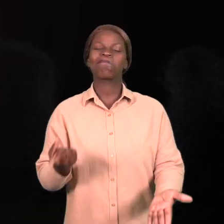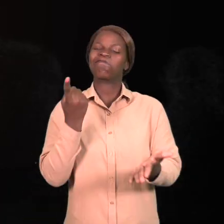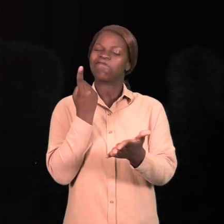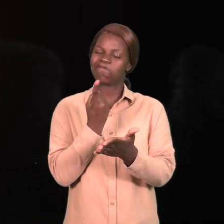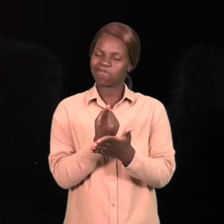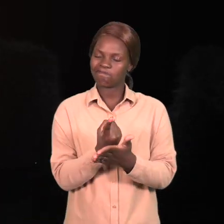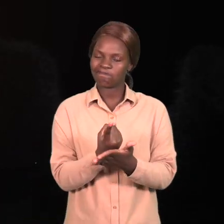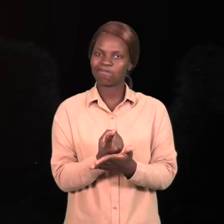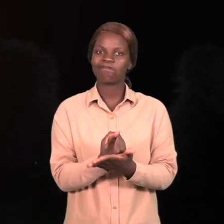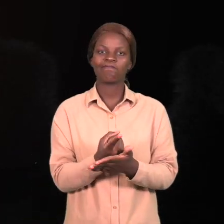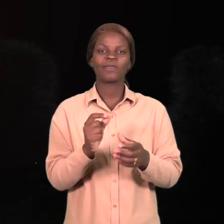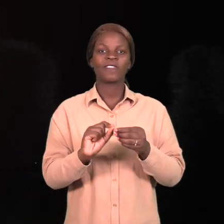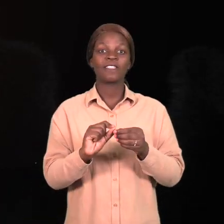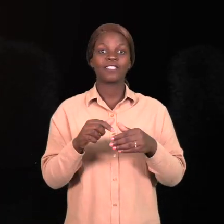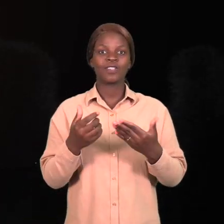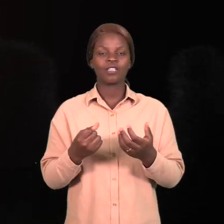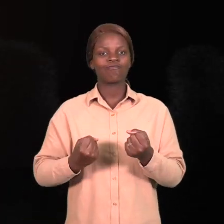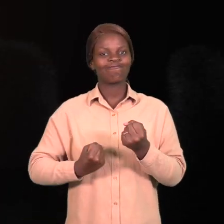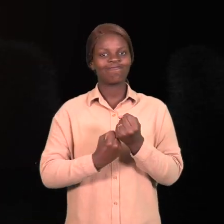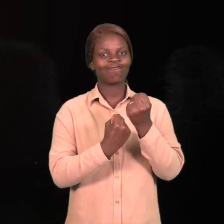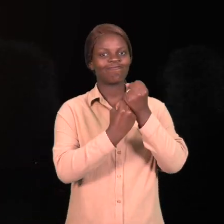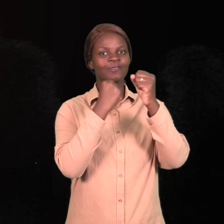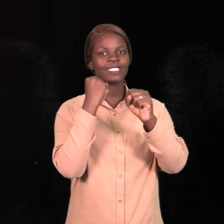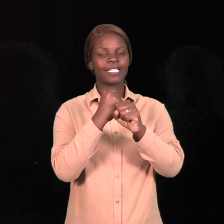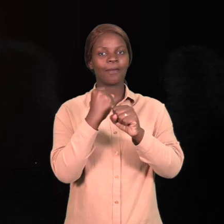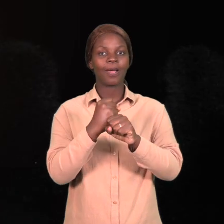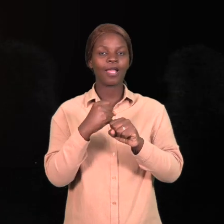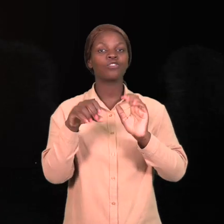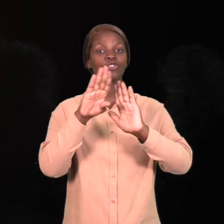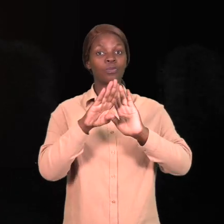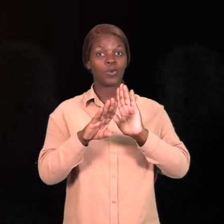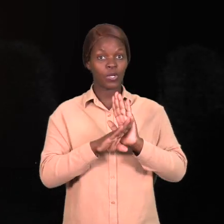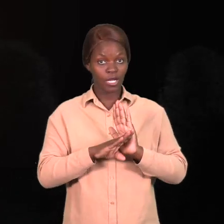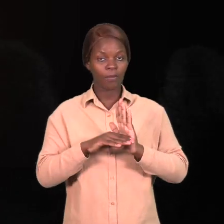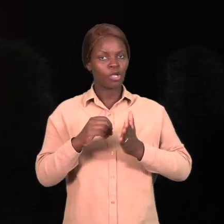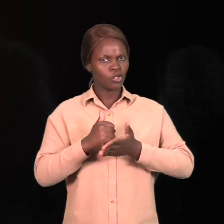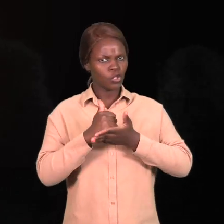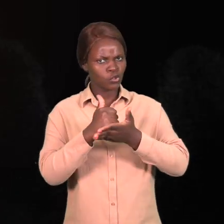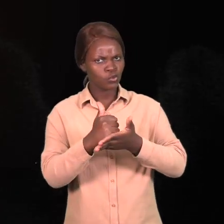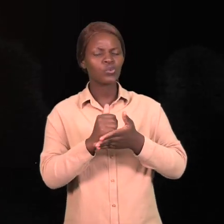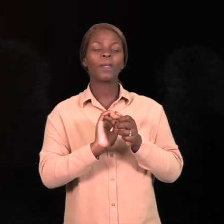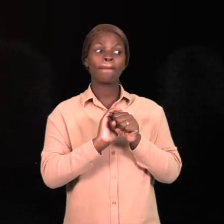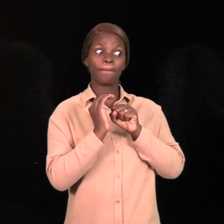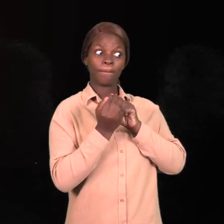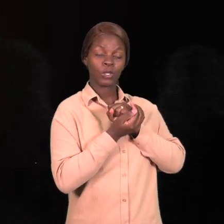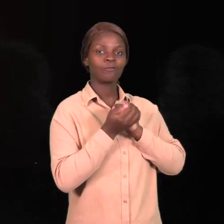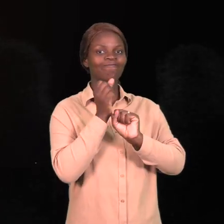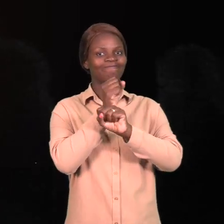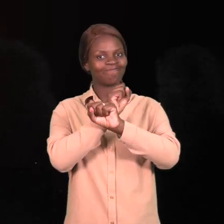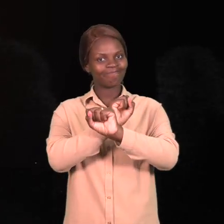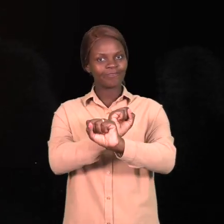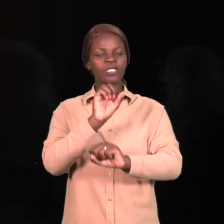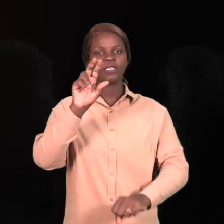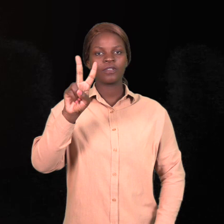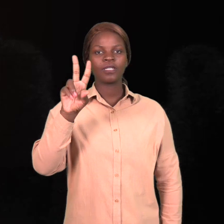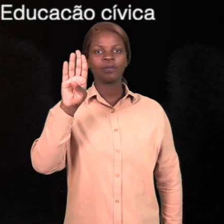programas públicos adequados à prevenção e combate à VBG. As prioridades de investimento podem ser dadas, por